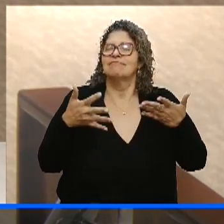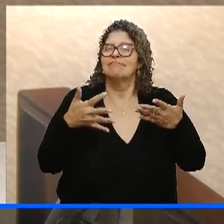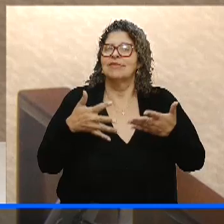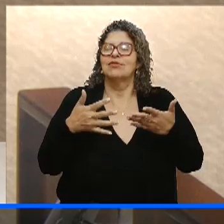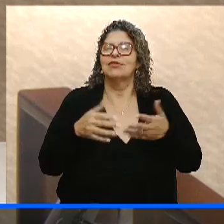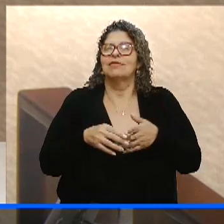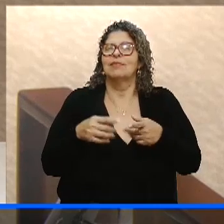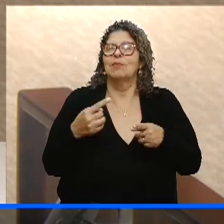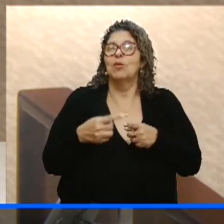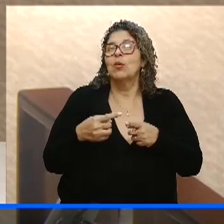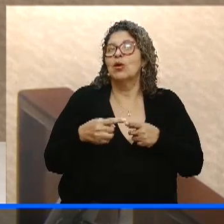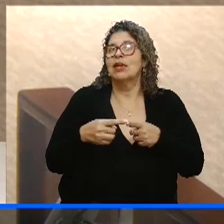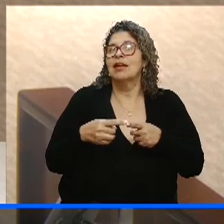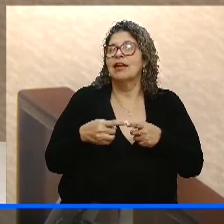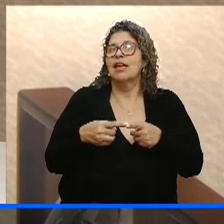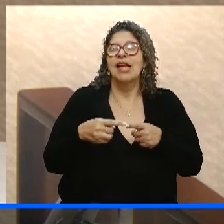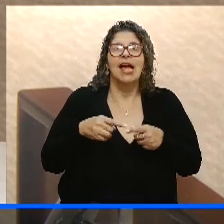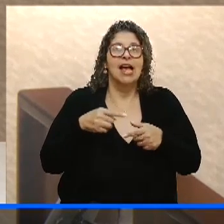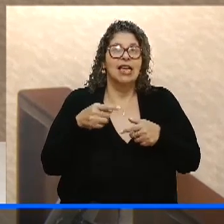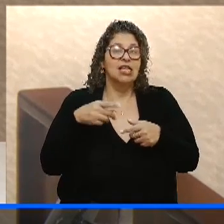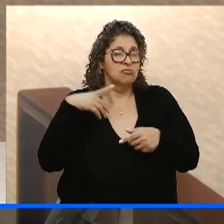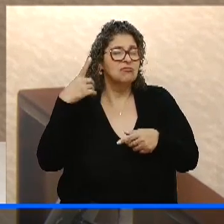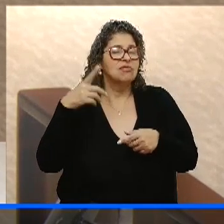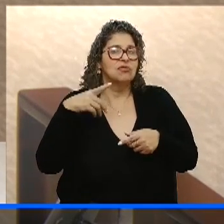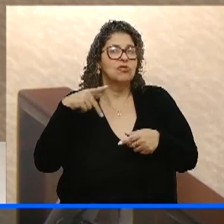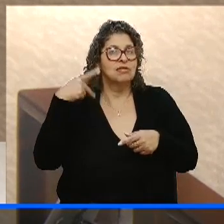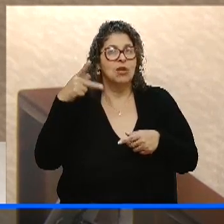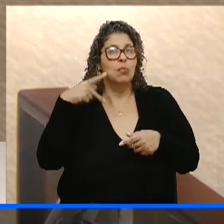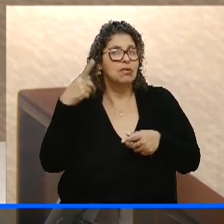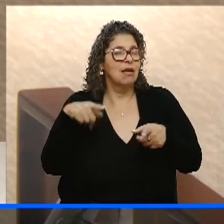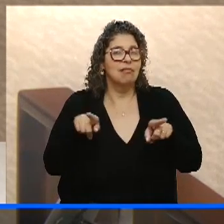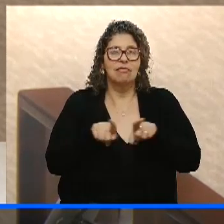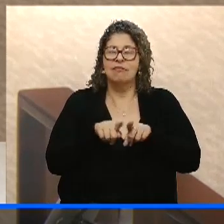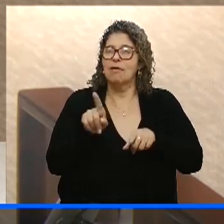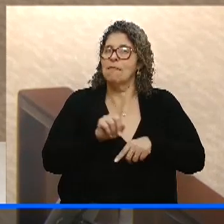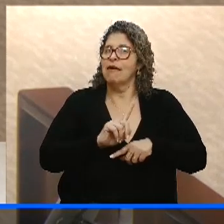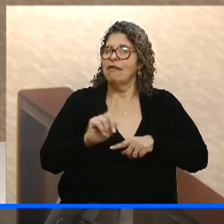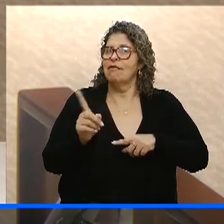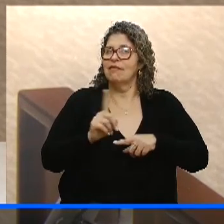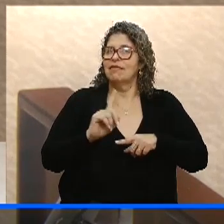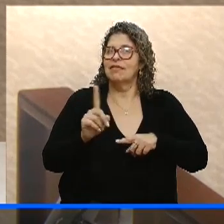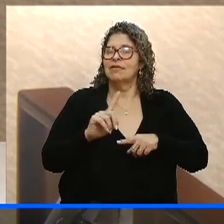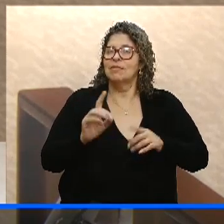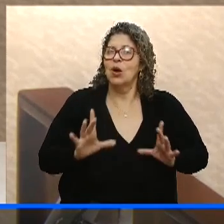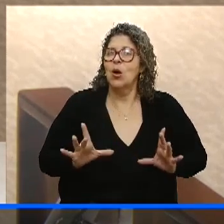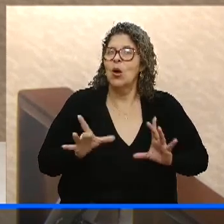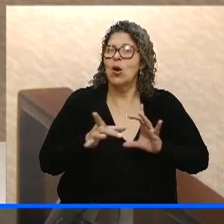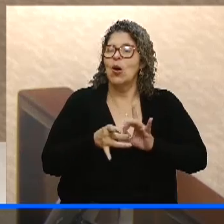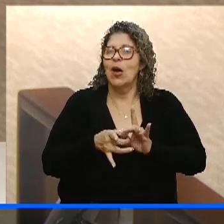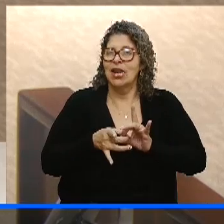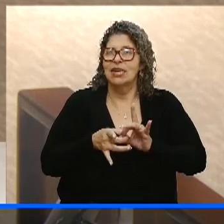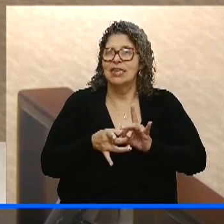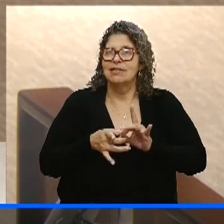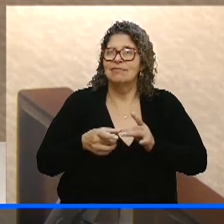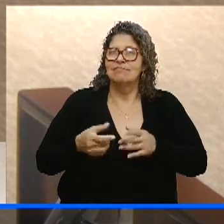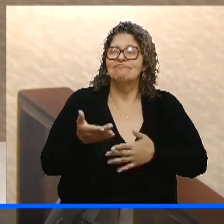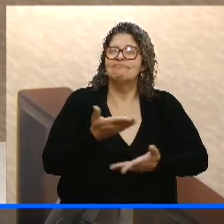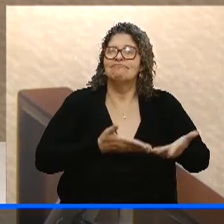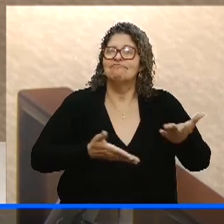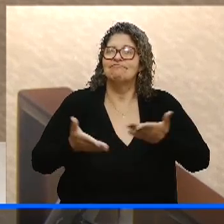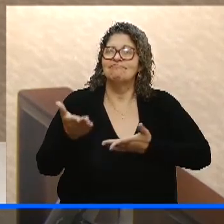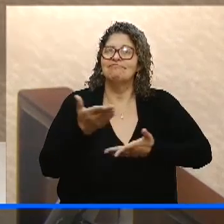nem vocabulário de seus deputados a pauta que mais tem nos unido é o